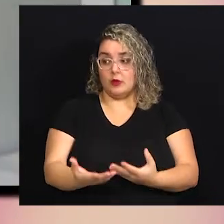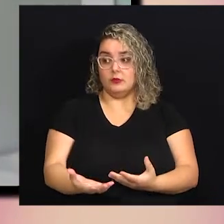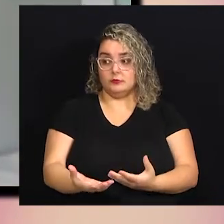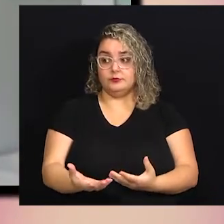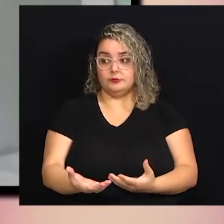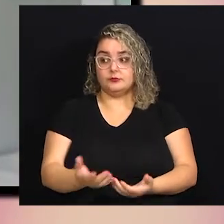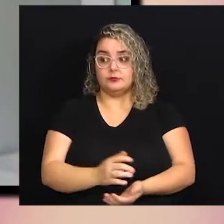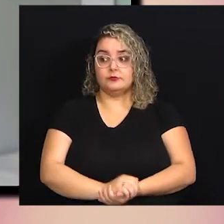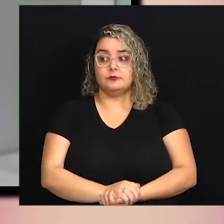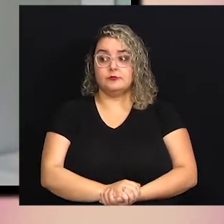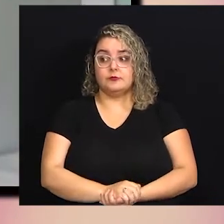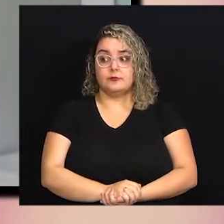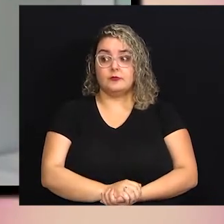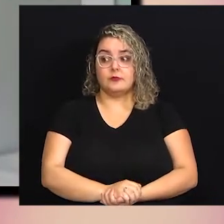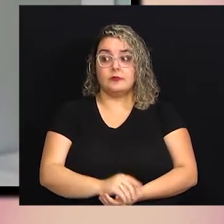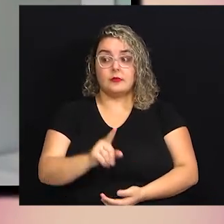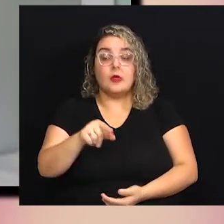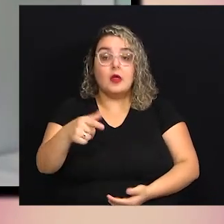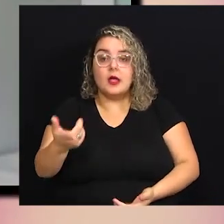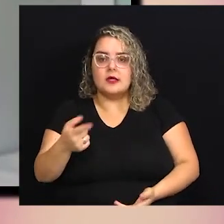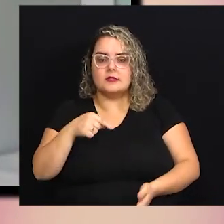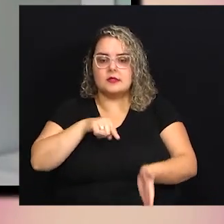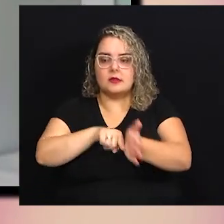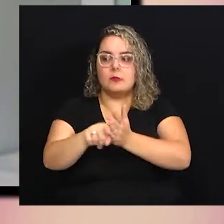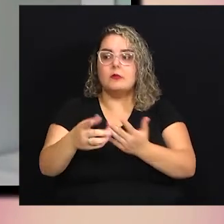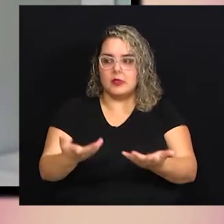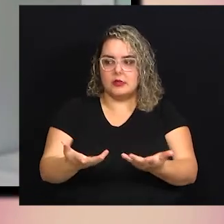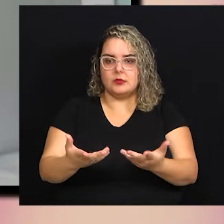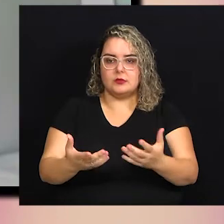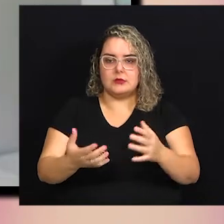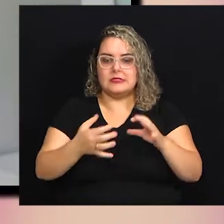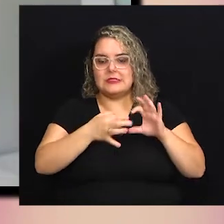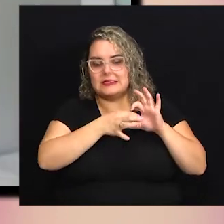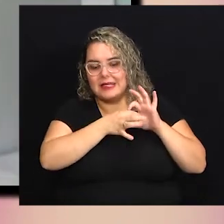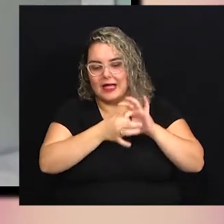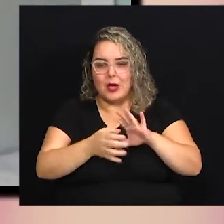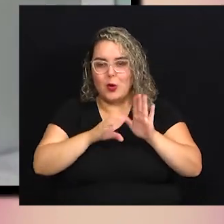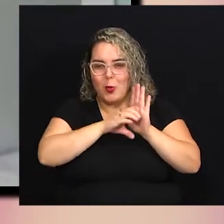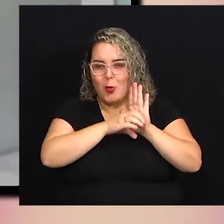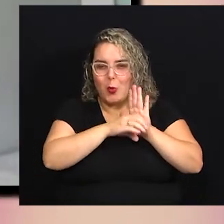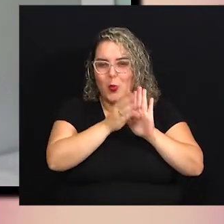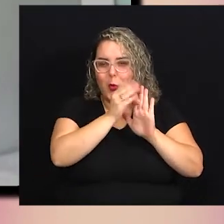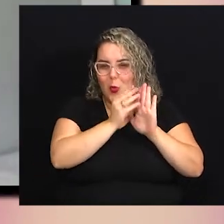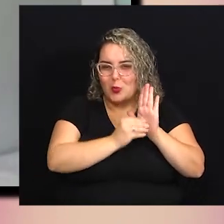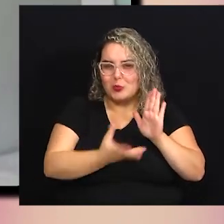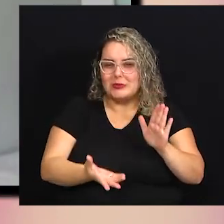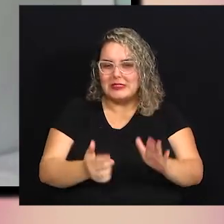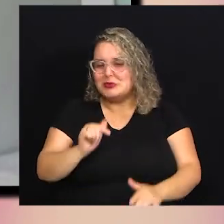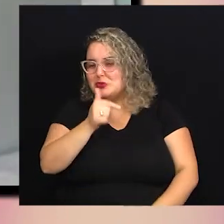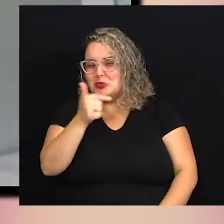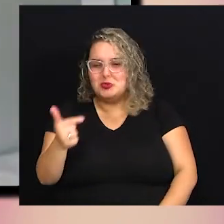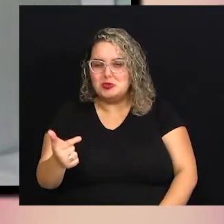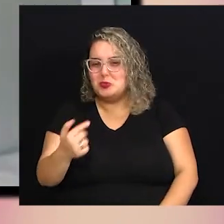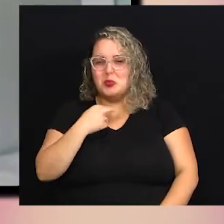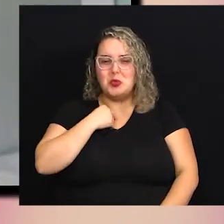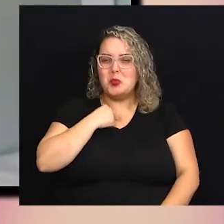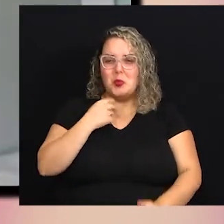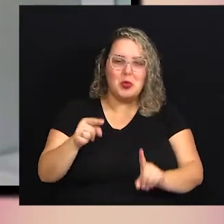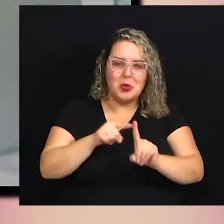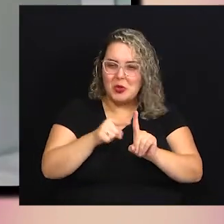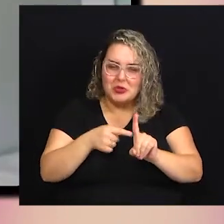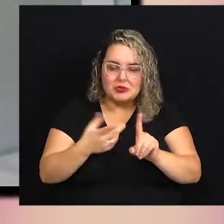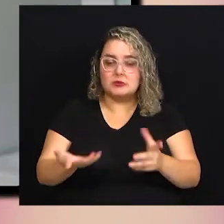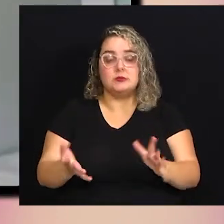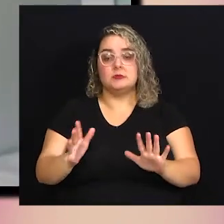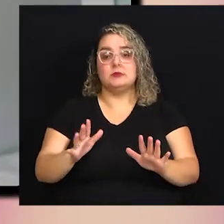informações, hoje em dia é muito menos, né? Mas quando começaram era esse conceito, né, de que não pode engravidar. O que acontece,